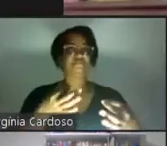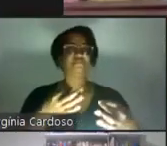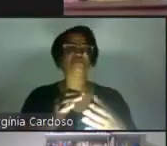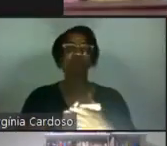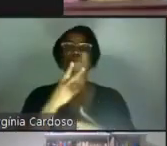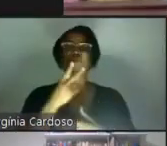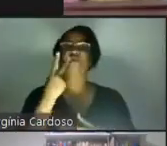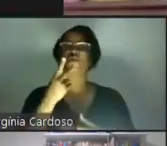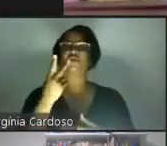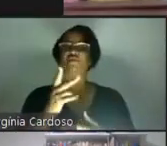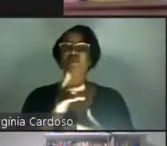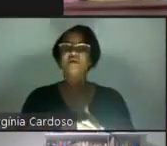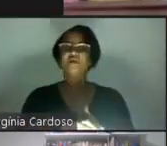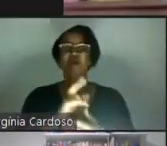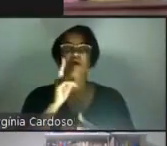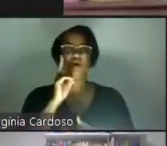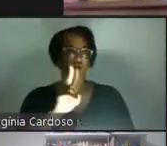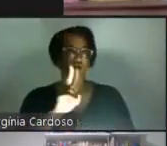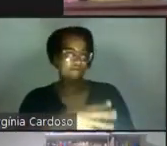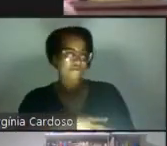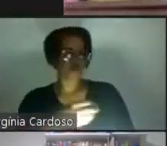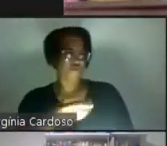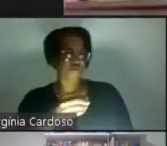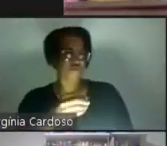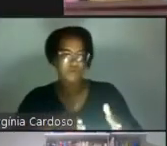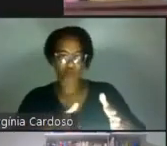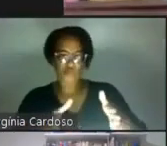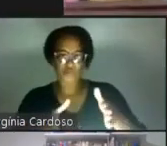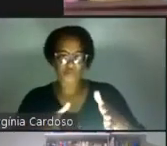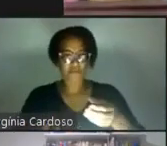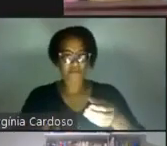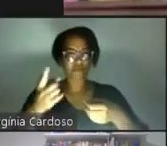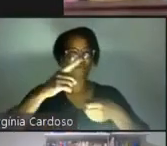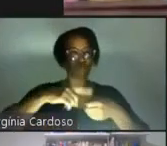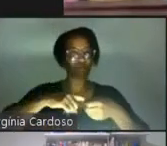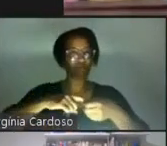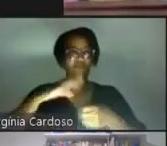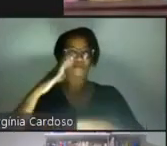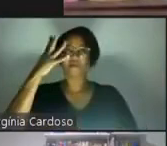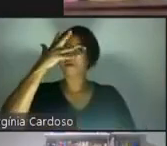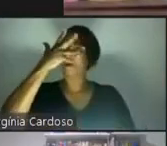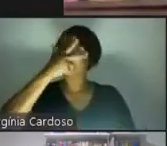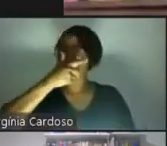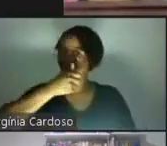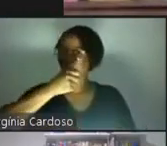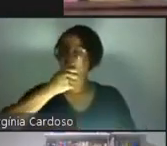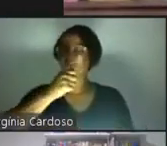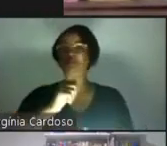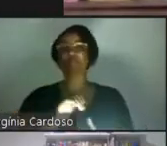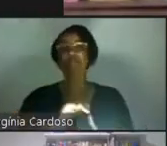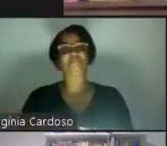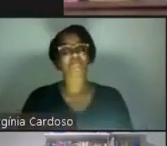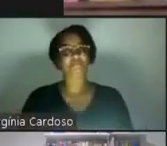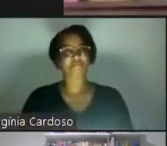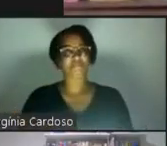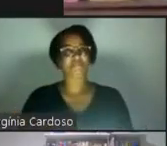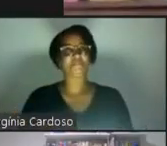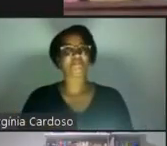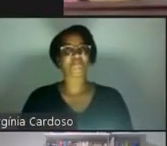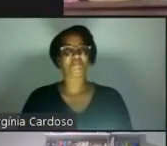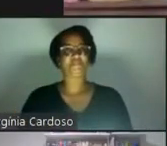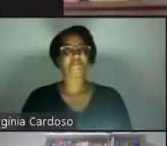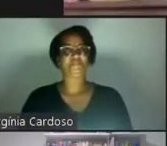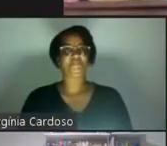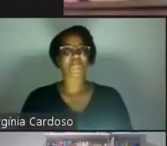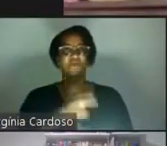que quem vê o filho é um caminho que volta, pô, belíssimo, cara, belíssimo esse verso. Como é direitinho esse verso?